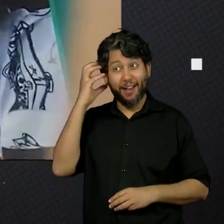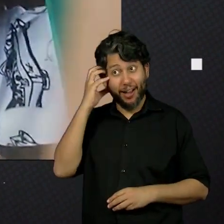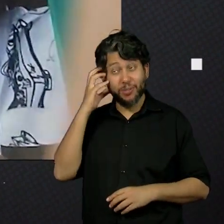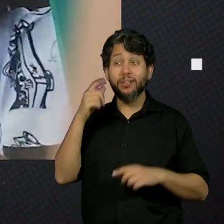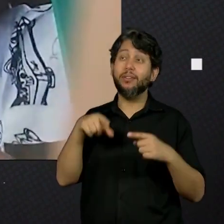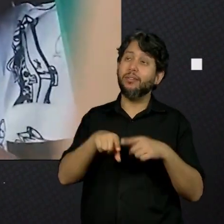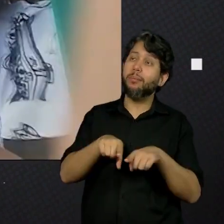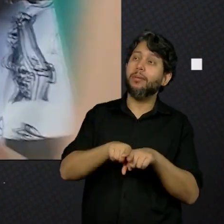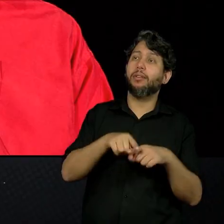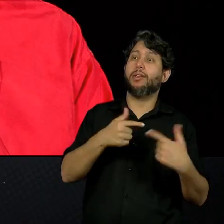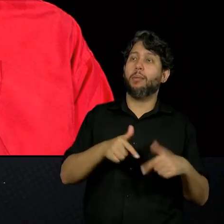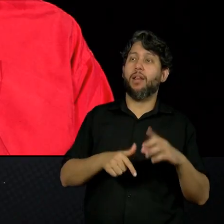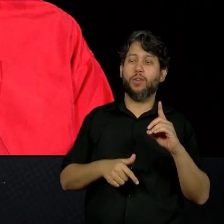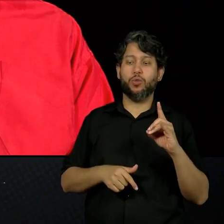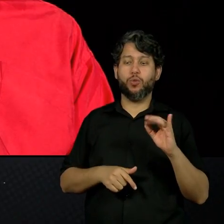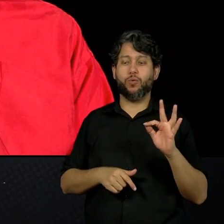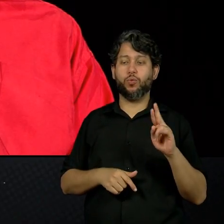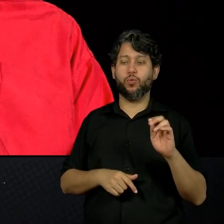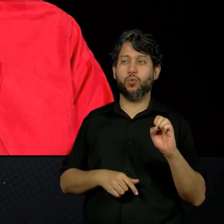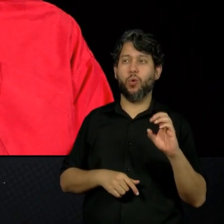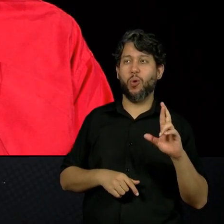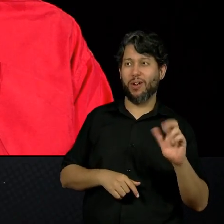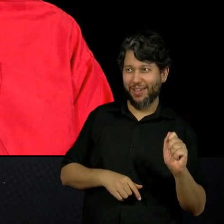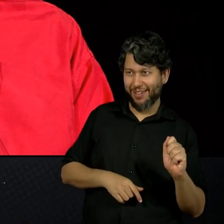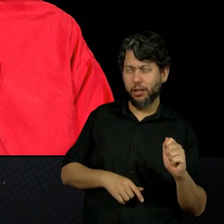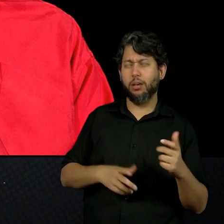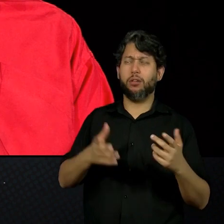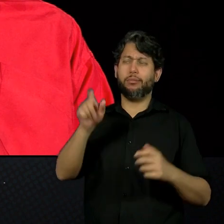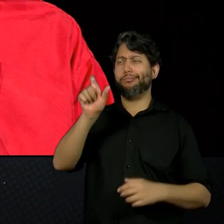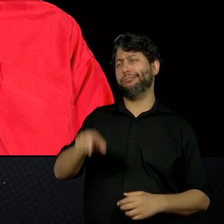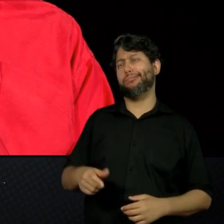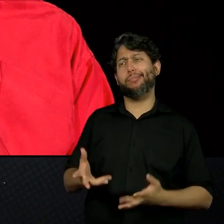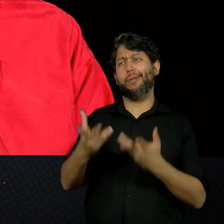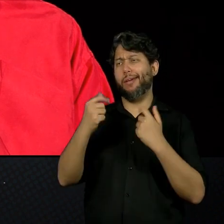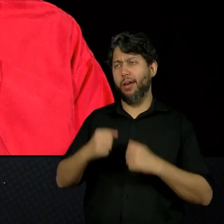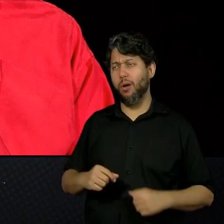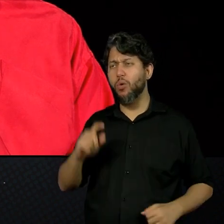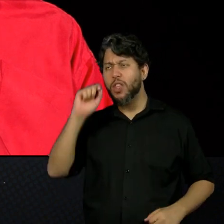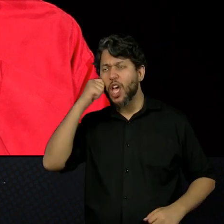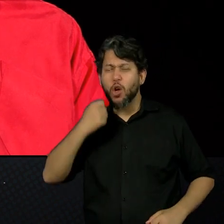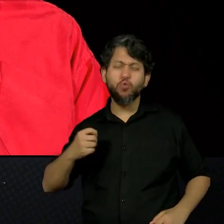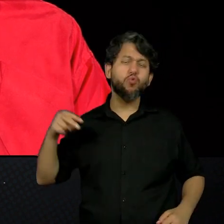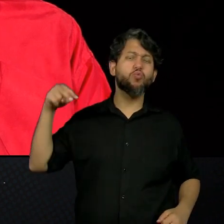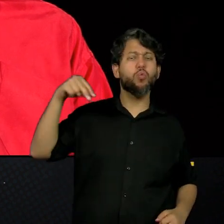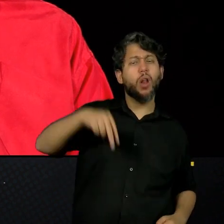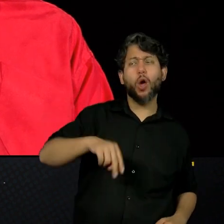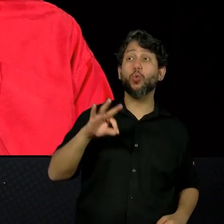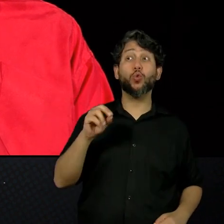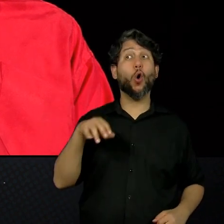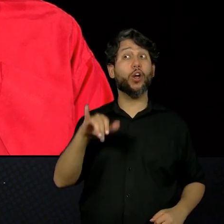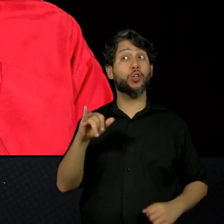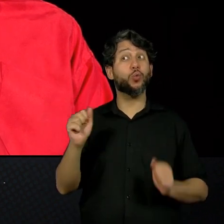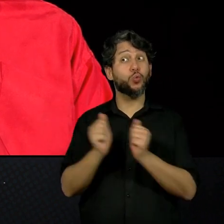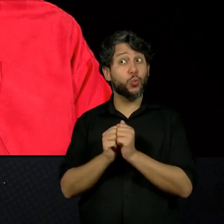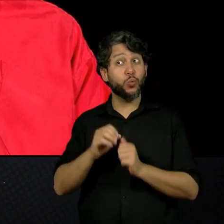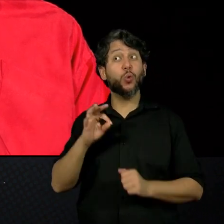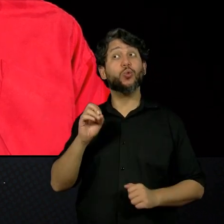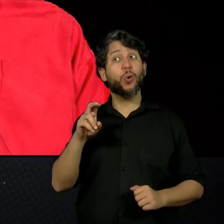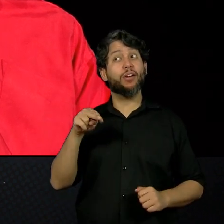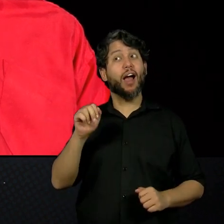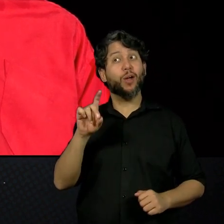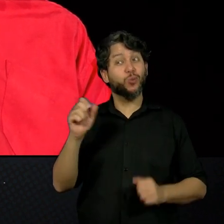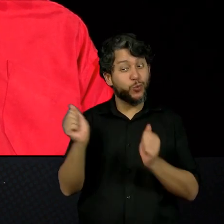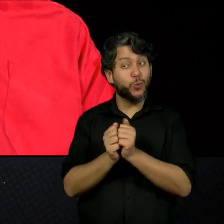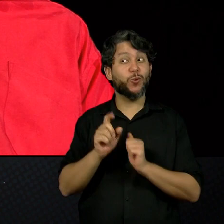que era a rádio da época, né? Poxa, cara, legal pra caramba, o Negão chegou lá com tanto tornado. E eu fui convidado